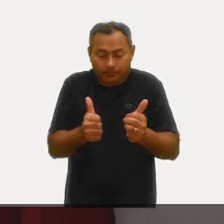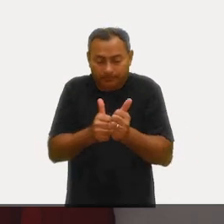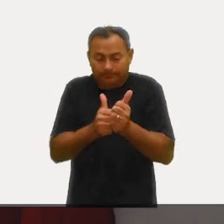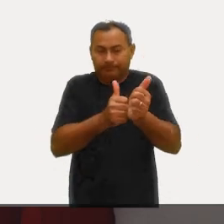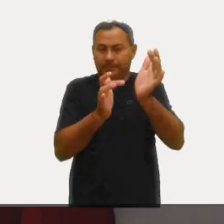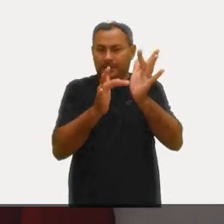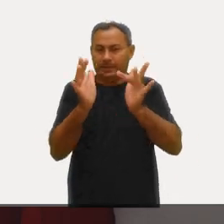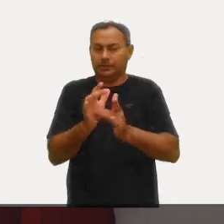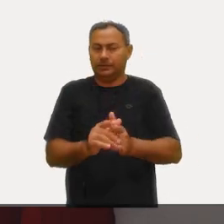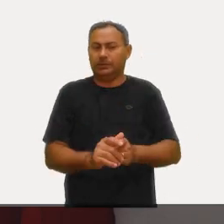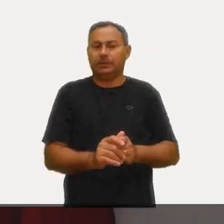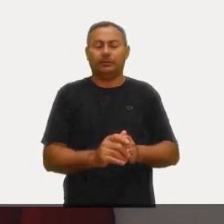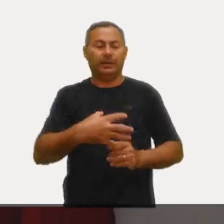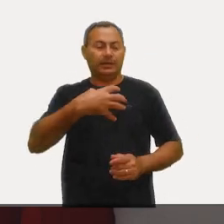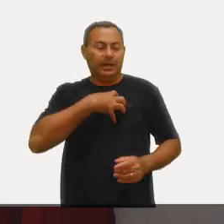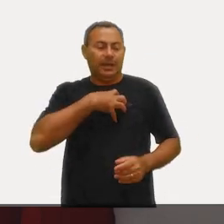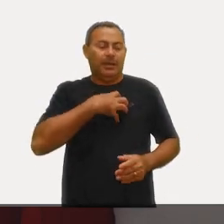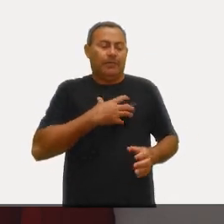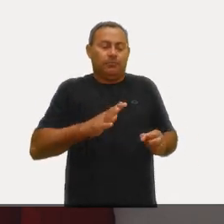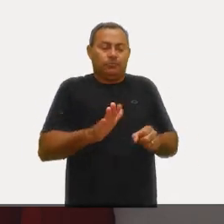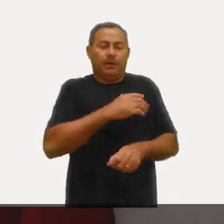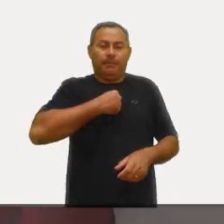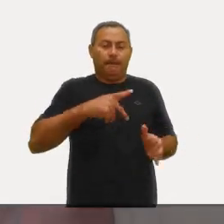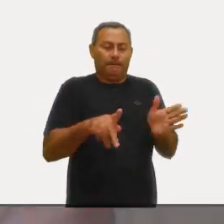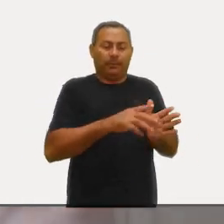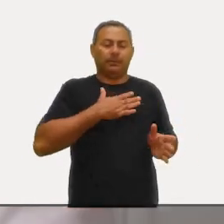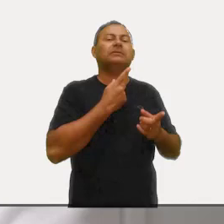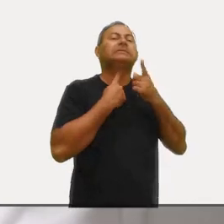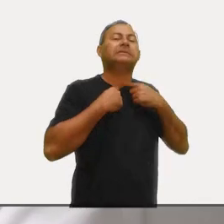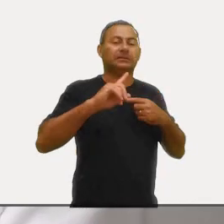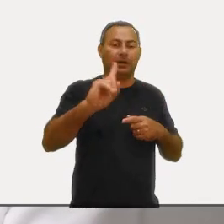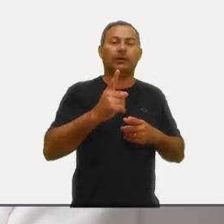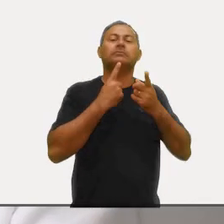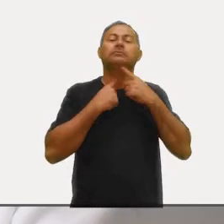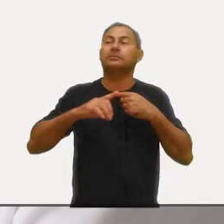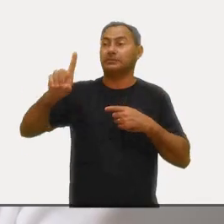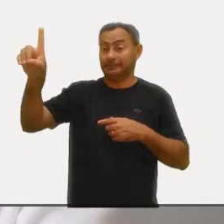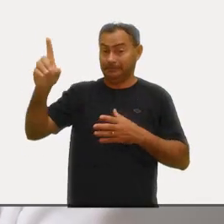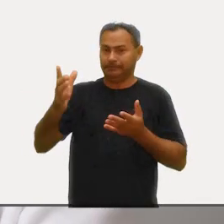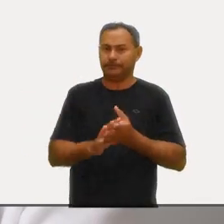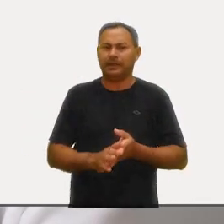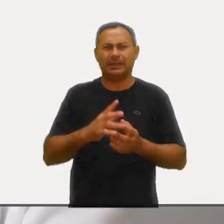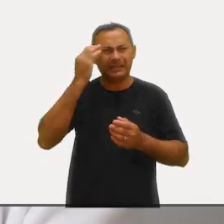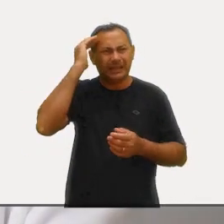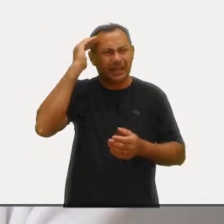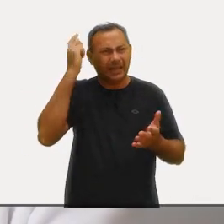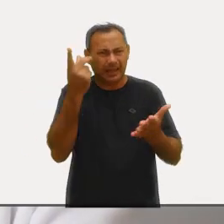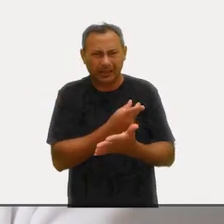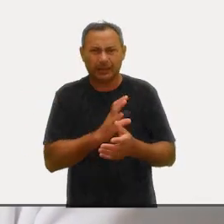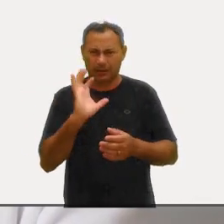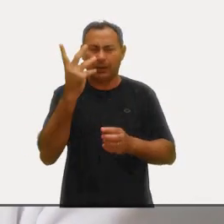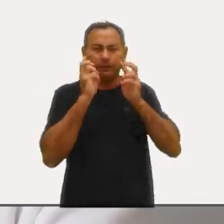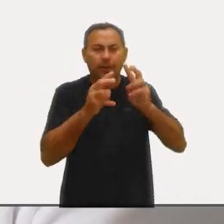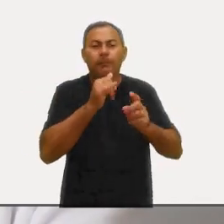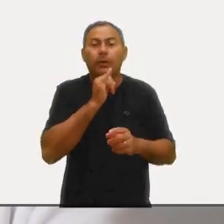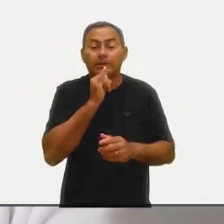quem segue a Cristo não é a autorrealização. Existem muitas interpretações erradas por aí